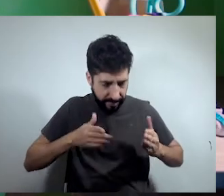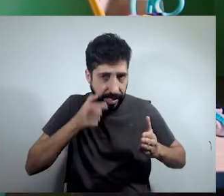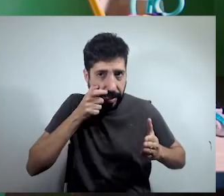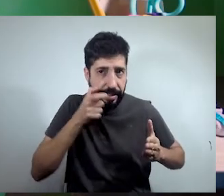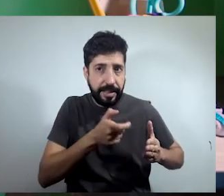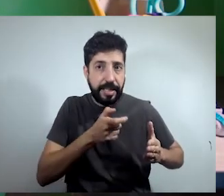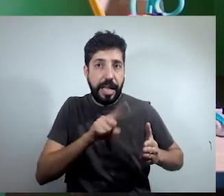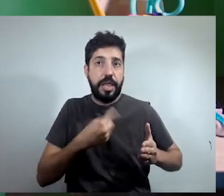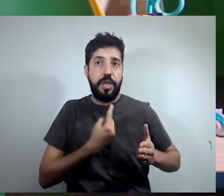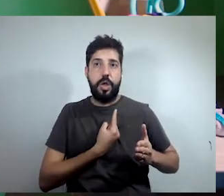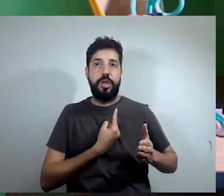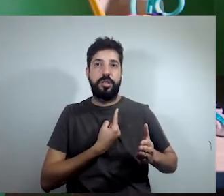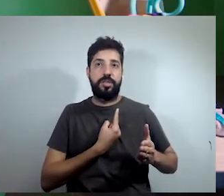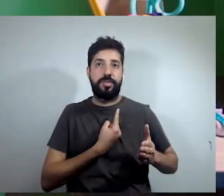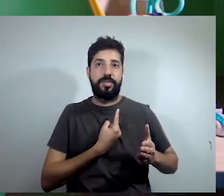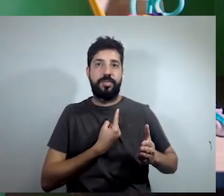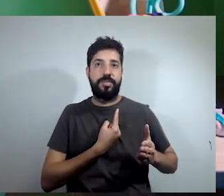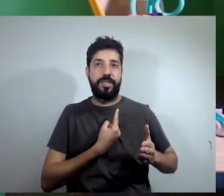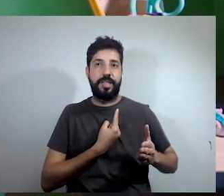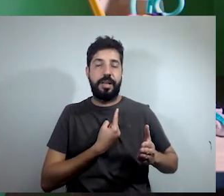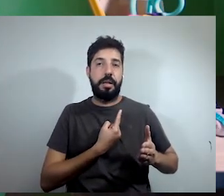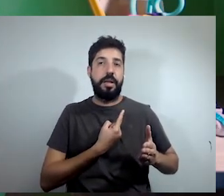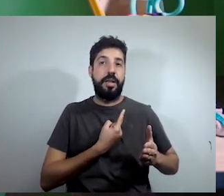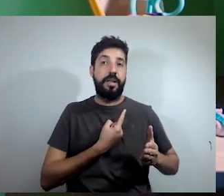interesses nossos e não dos das crianças.